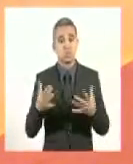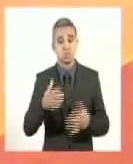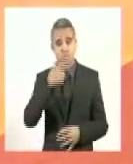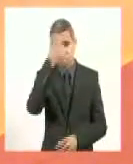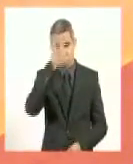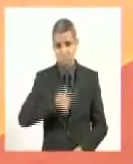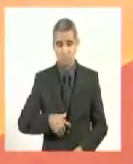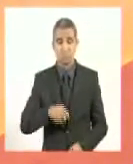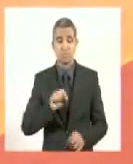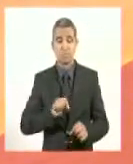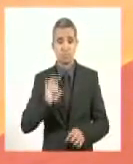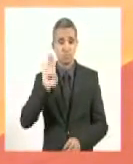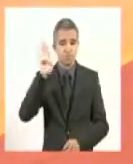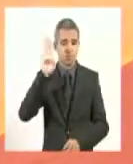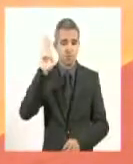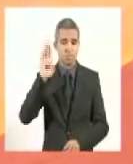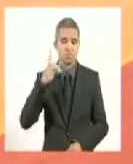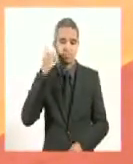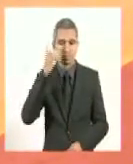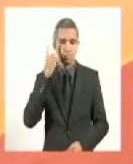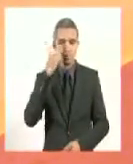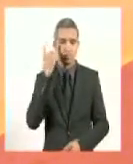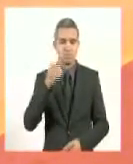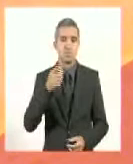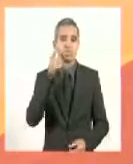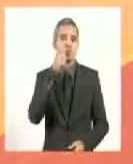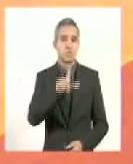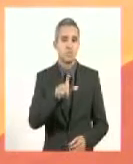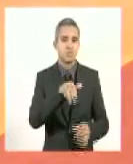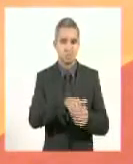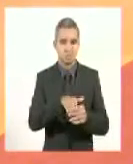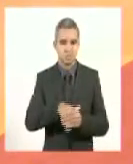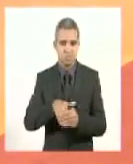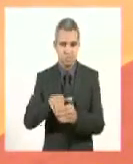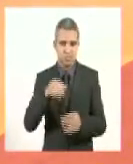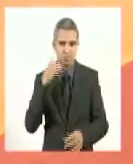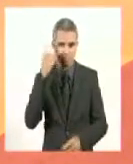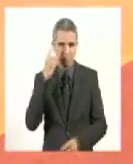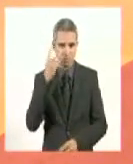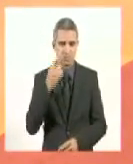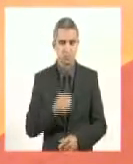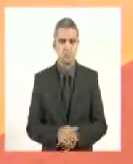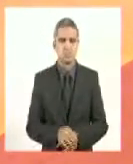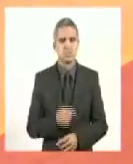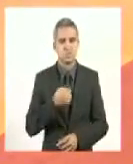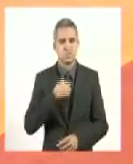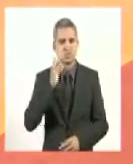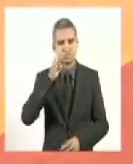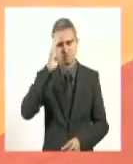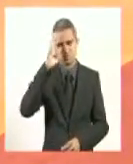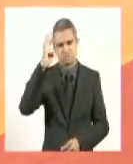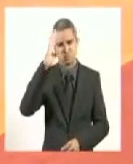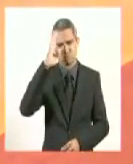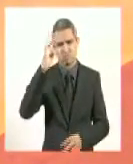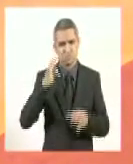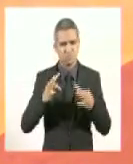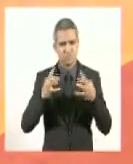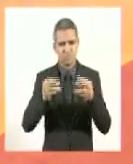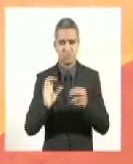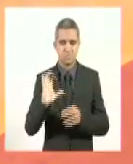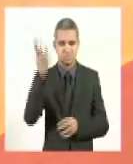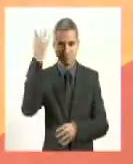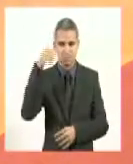deputada, quando ganhei a eleição, eu já imaginava tudo o que ia acontecer aqui dentro. Meu